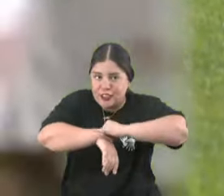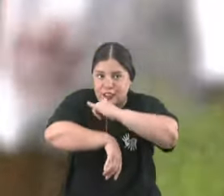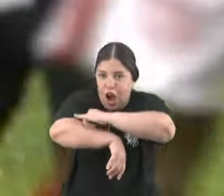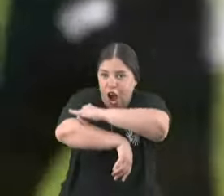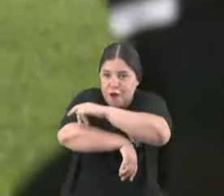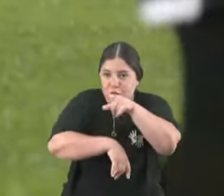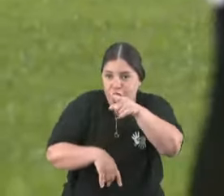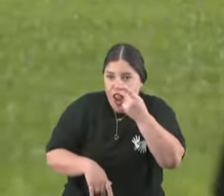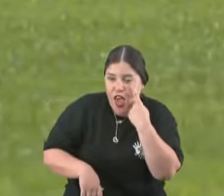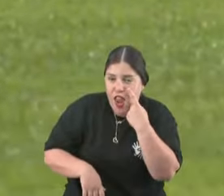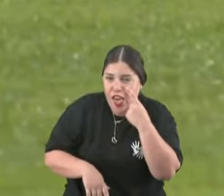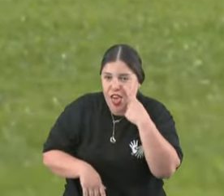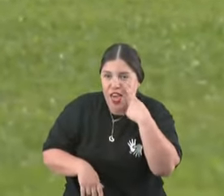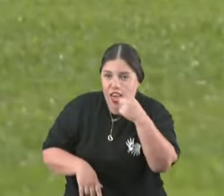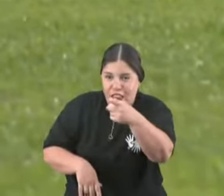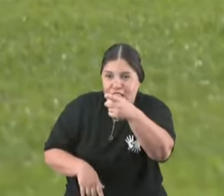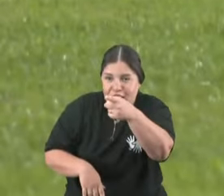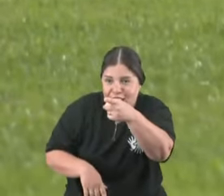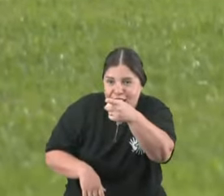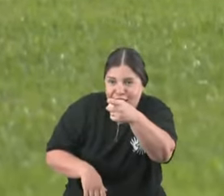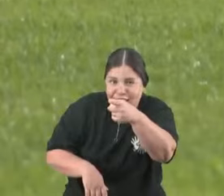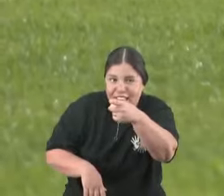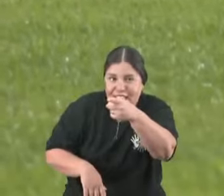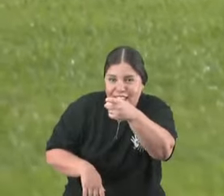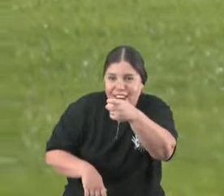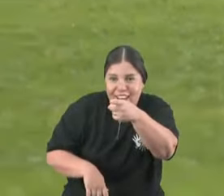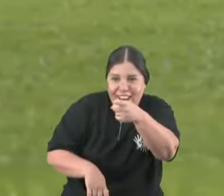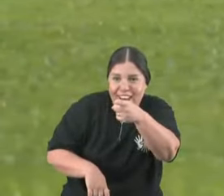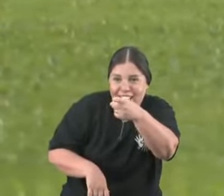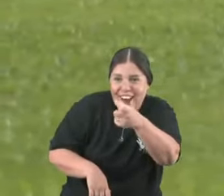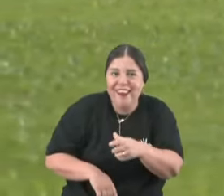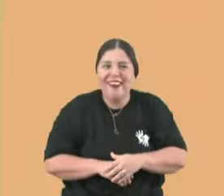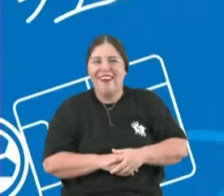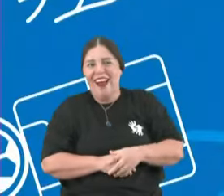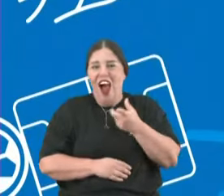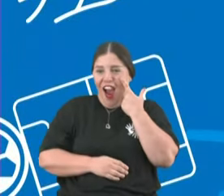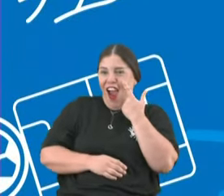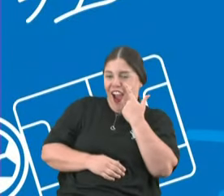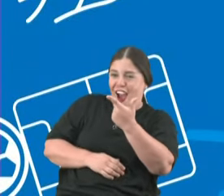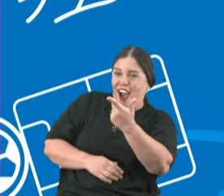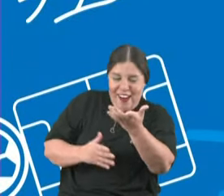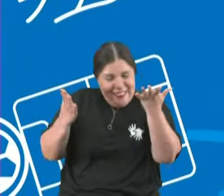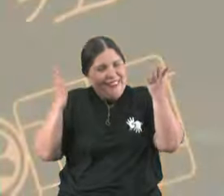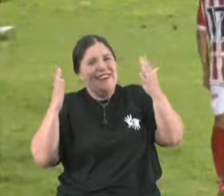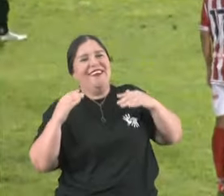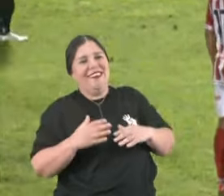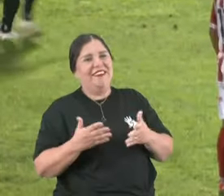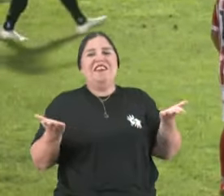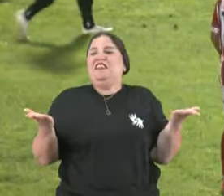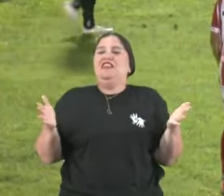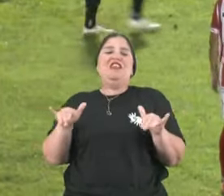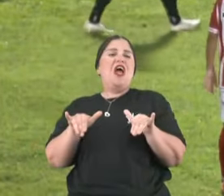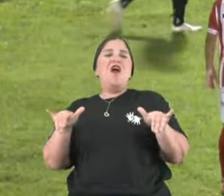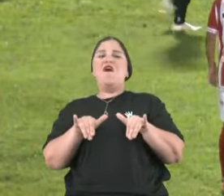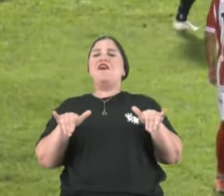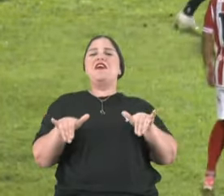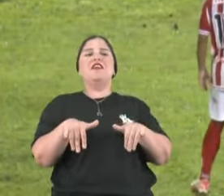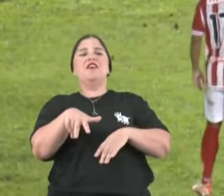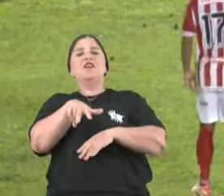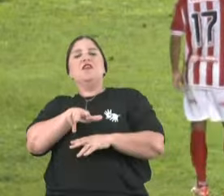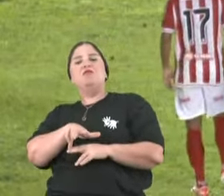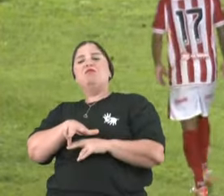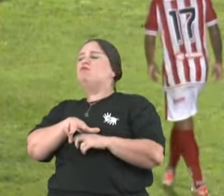rapaz. No destaque da placa de publicidade. Olha lá, ó. De boas, acompanhando o jogo.